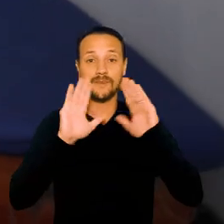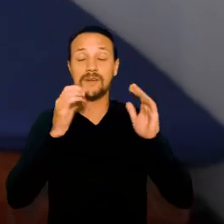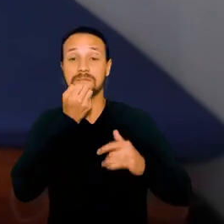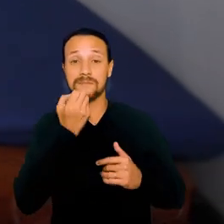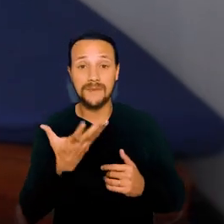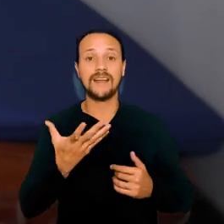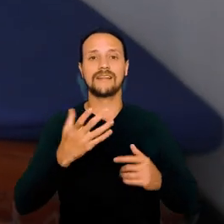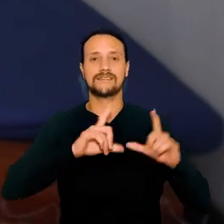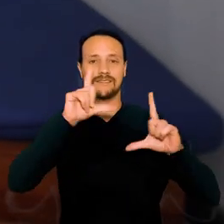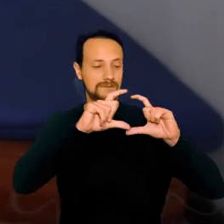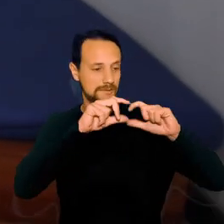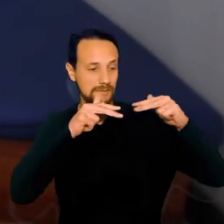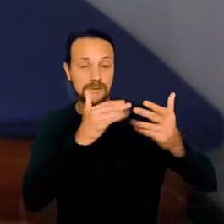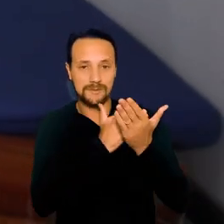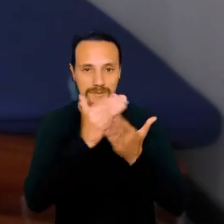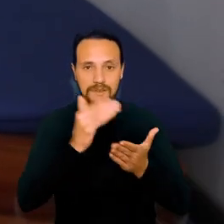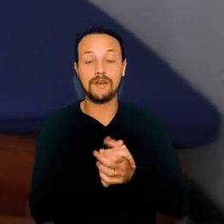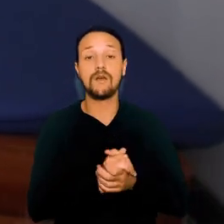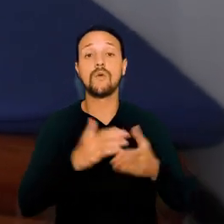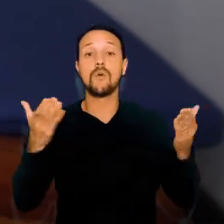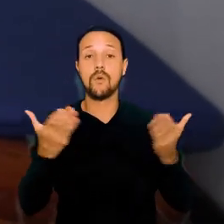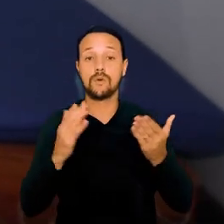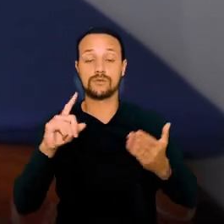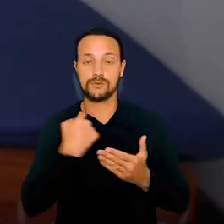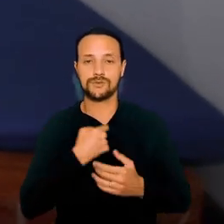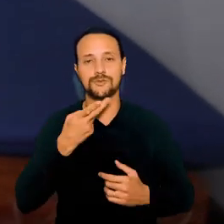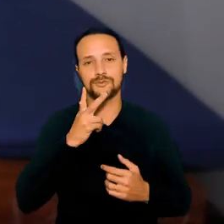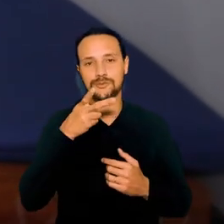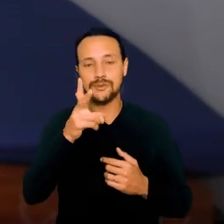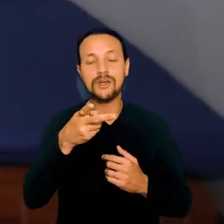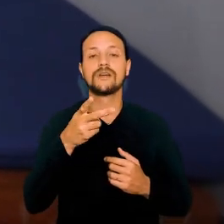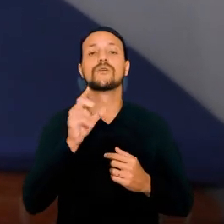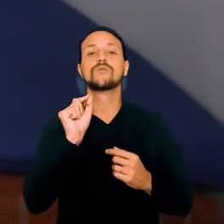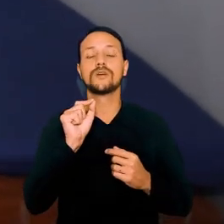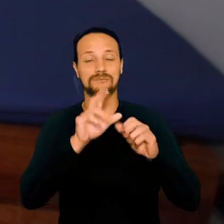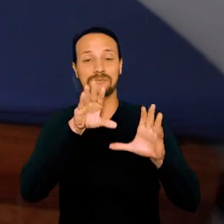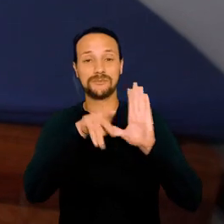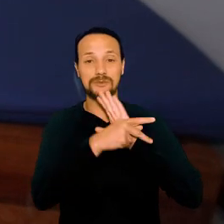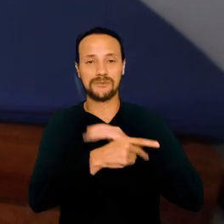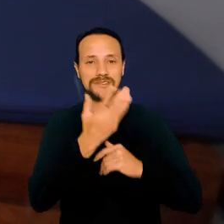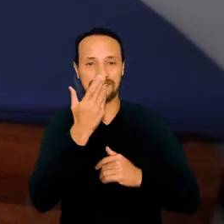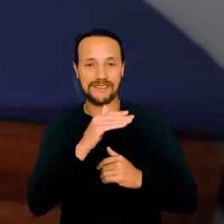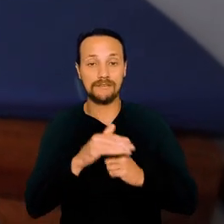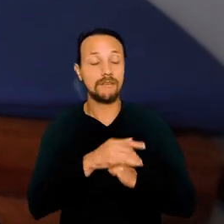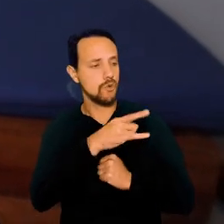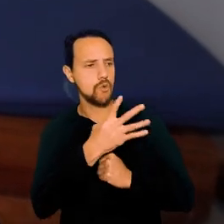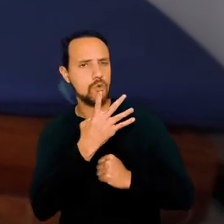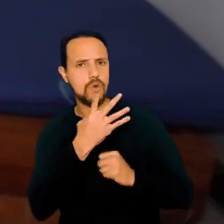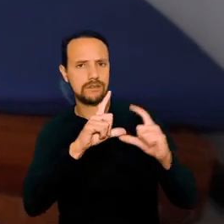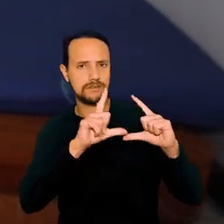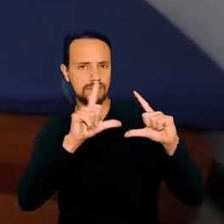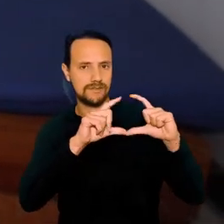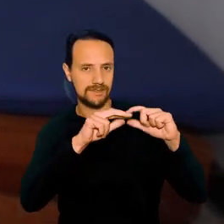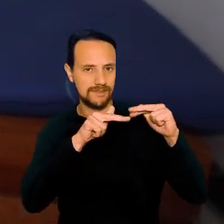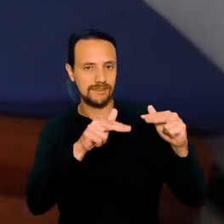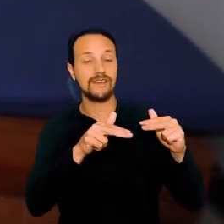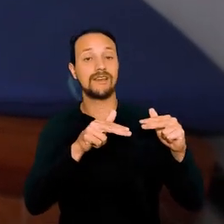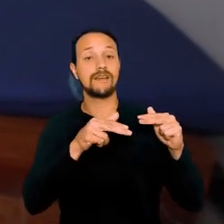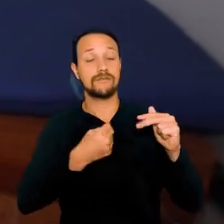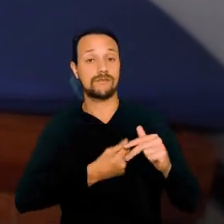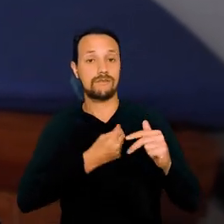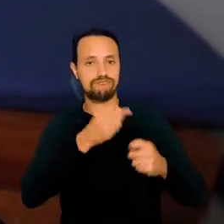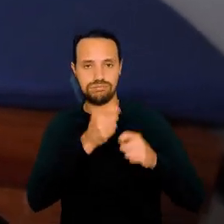Olá pessoal, tudo bem? A TV ADFIP está no ar e hoje a gente dá continuidade aos trabalhos que são realizados aqui no